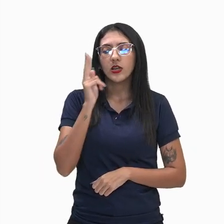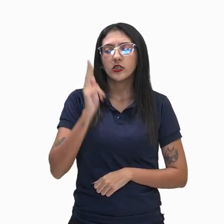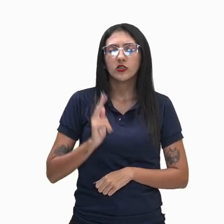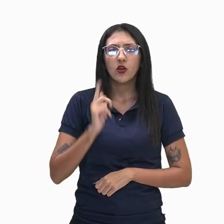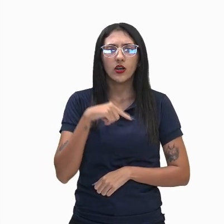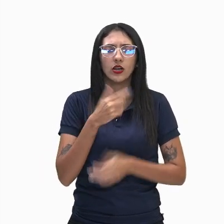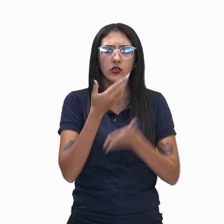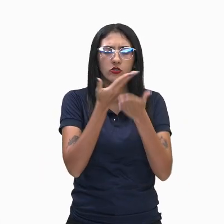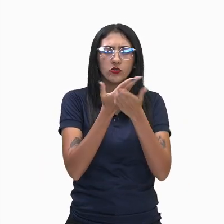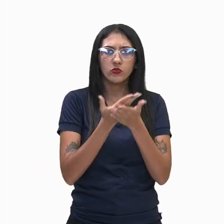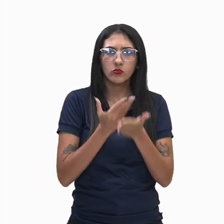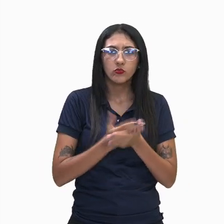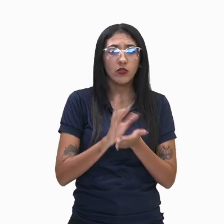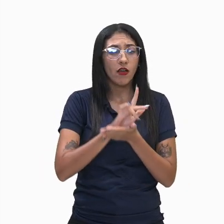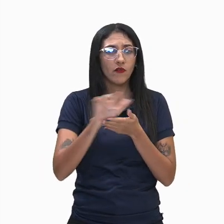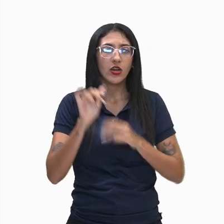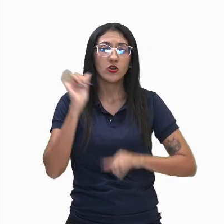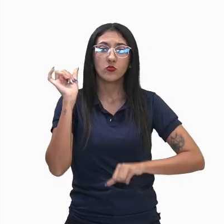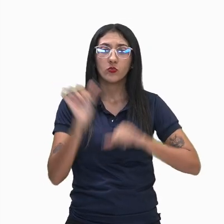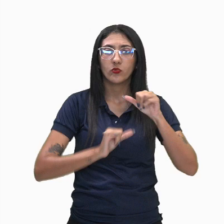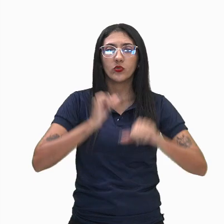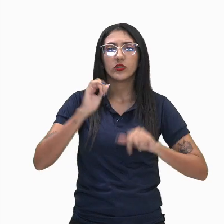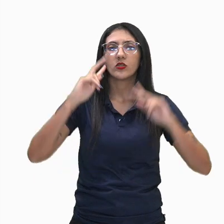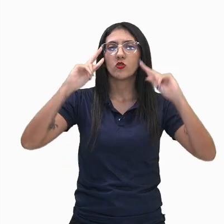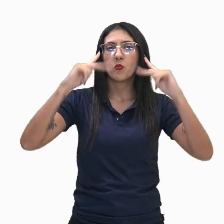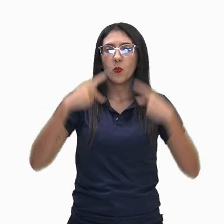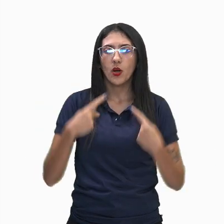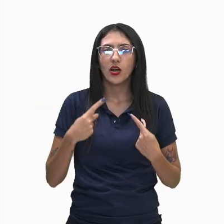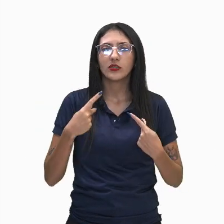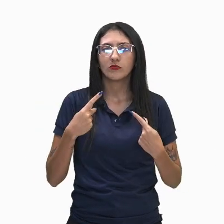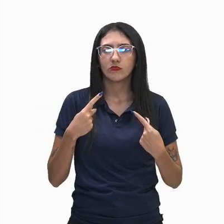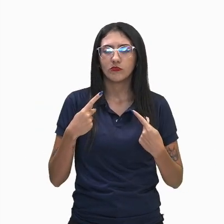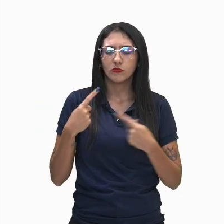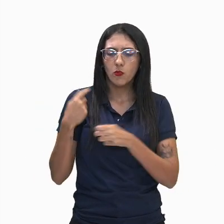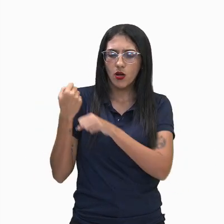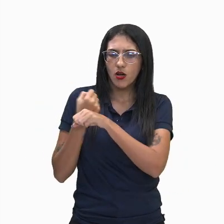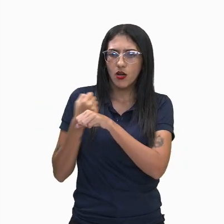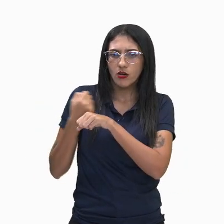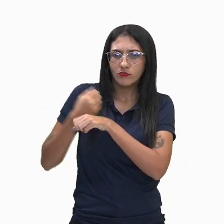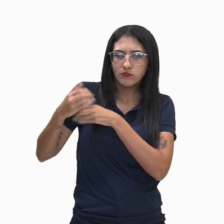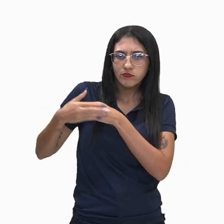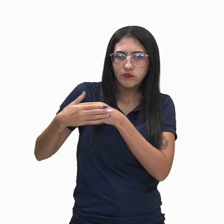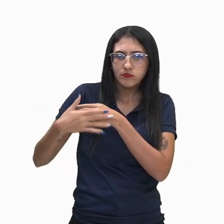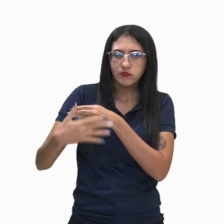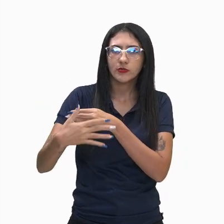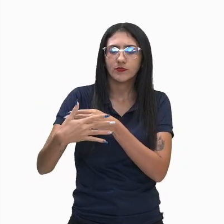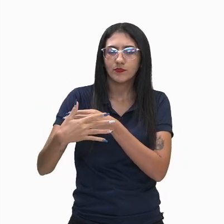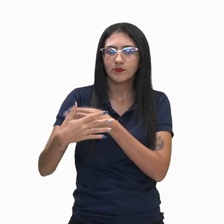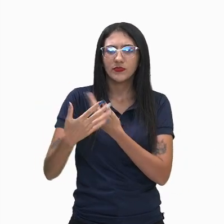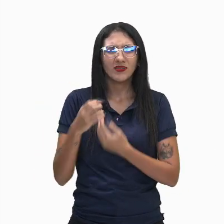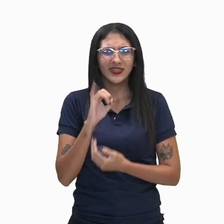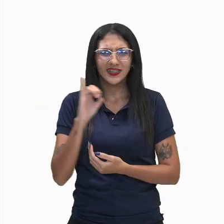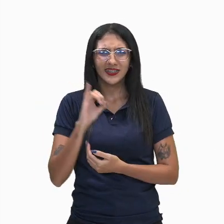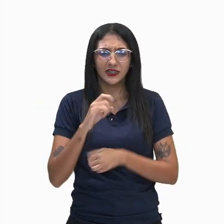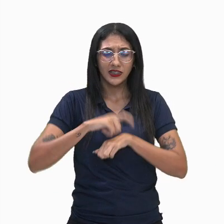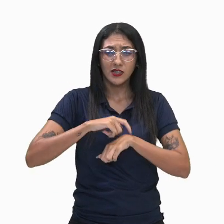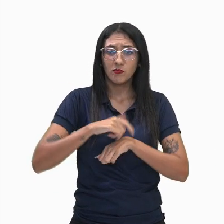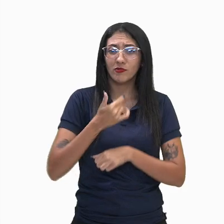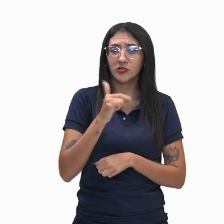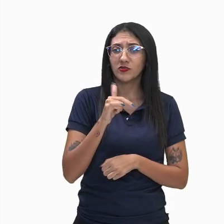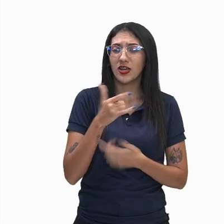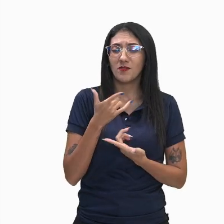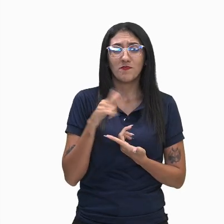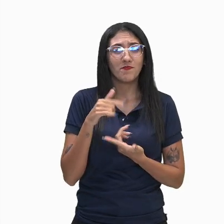as transformações humanas ao longo do tempo. Sem o tempo, não conseguiríamos